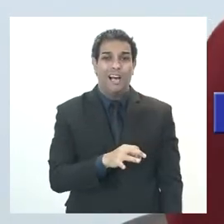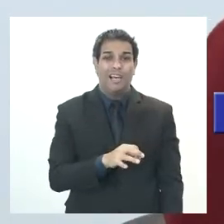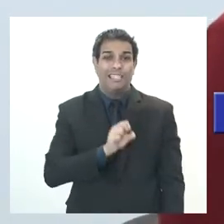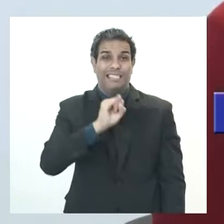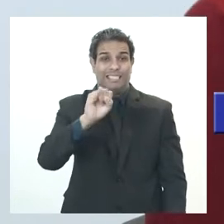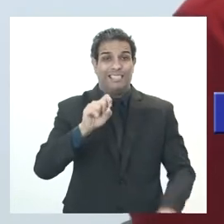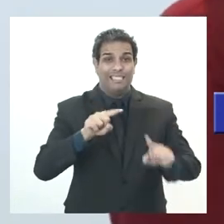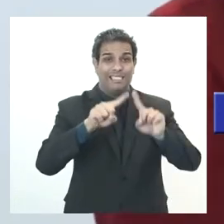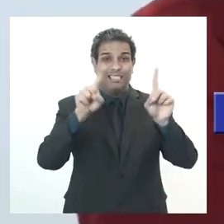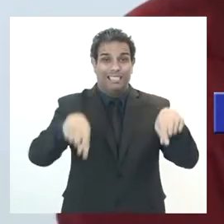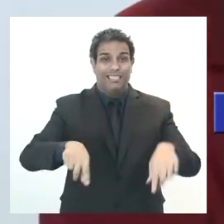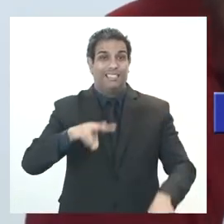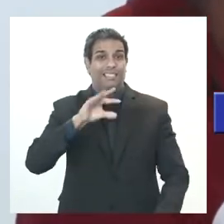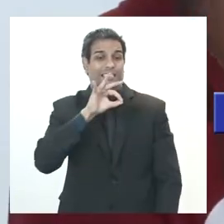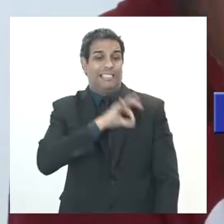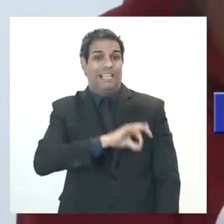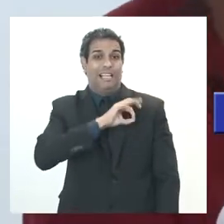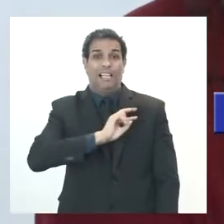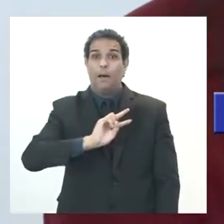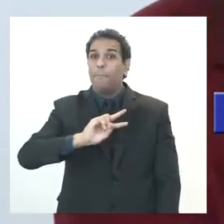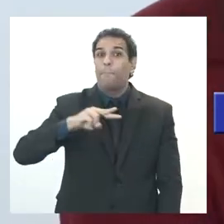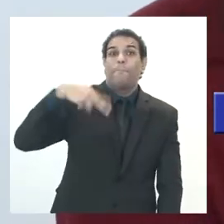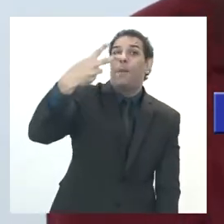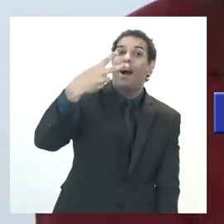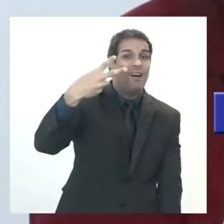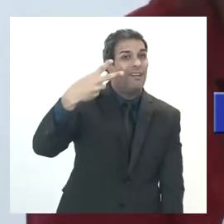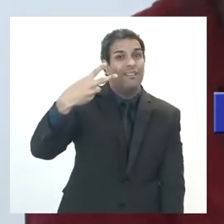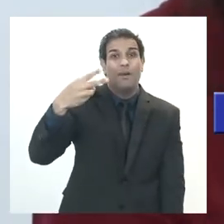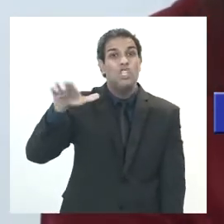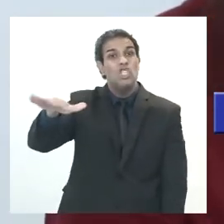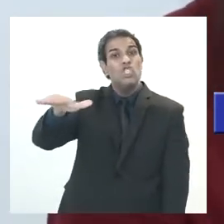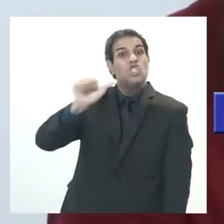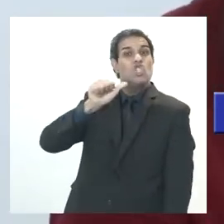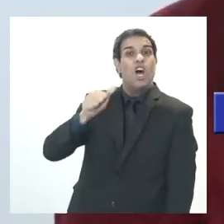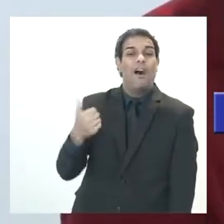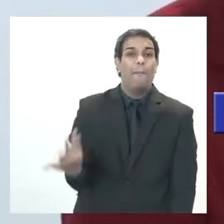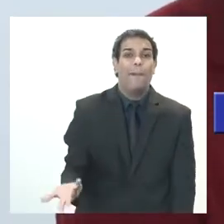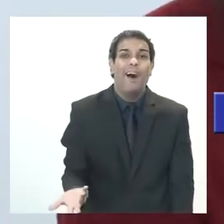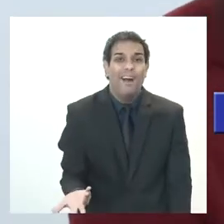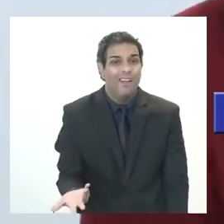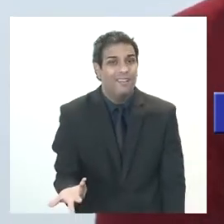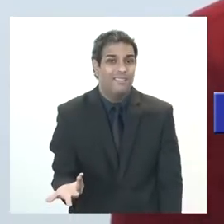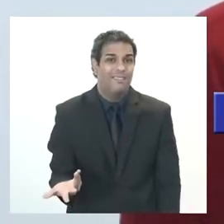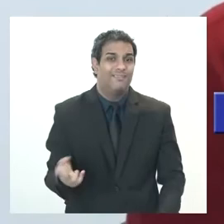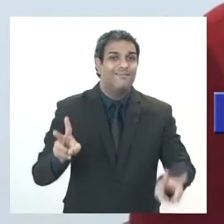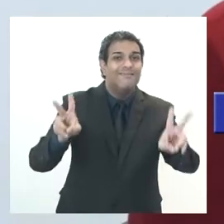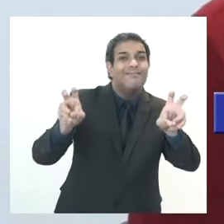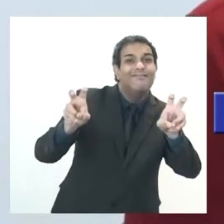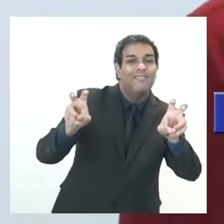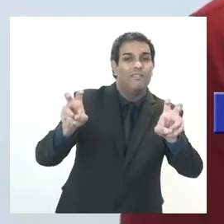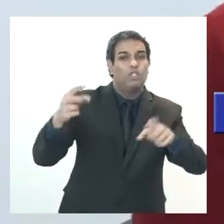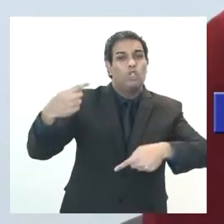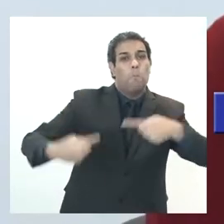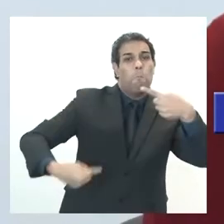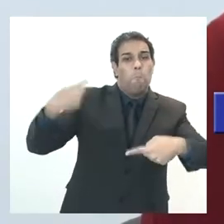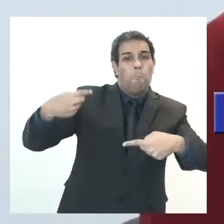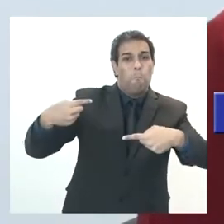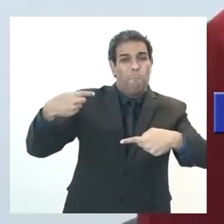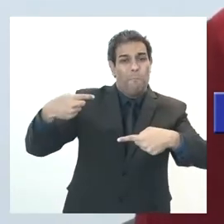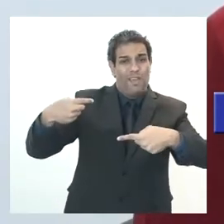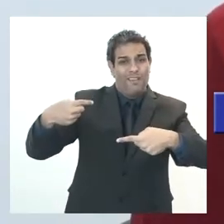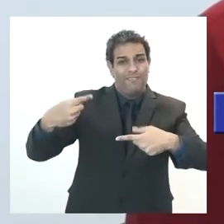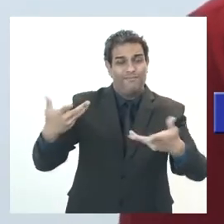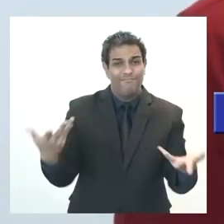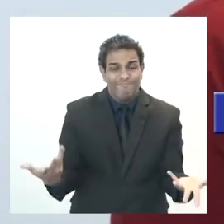ganham mais são aqueles que estão sendo colocados de Fora que estão sendo considerados como carreiras típicas de estado se você